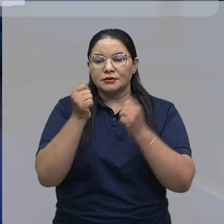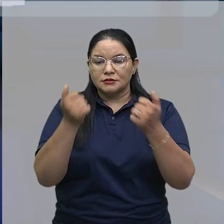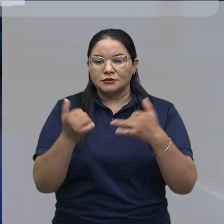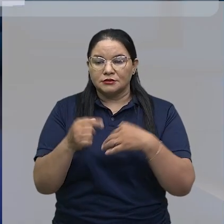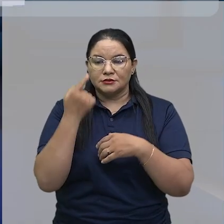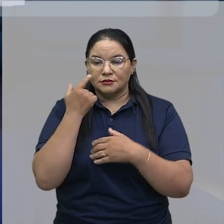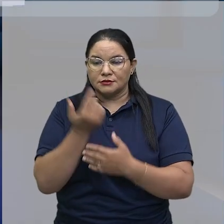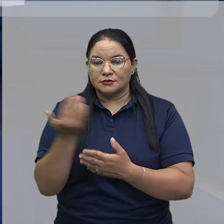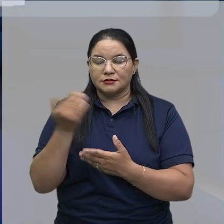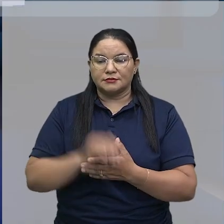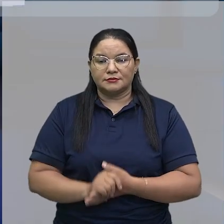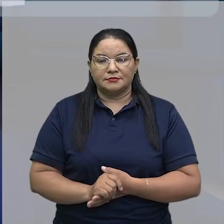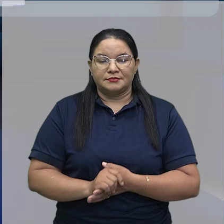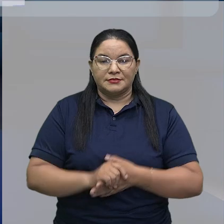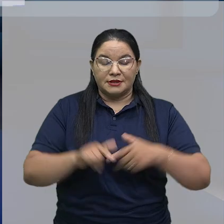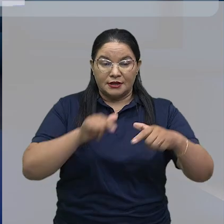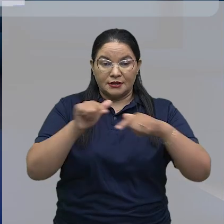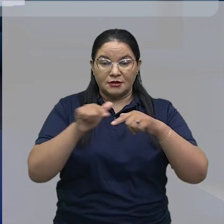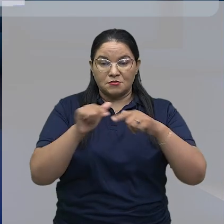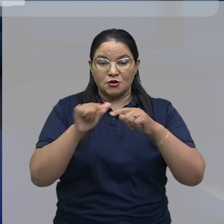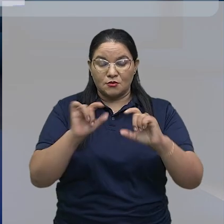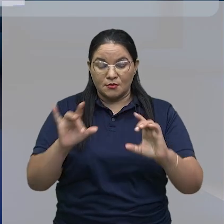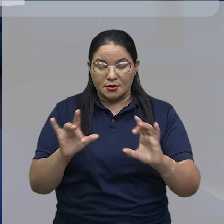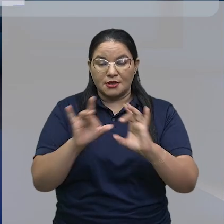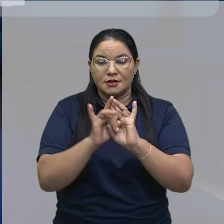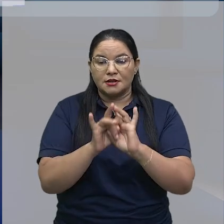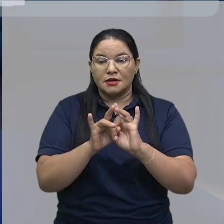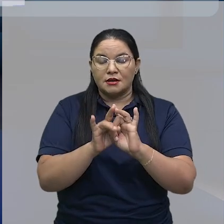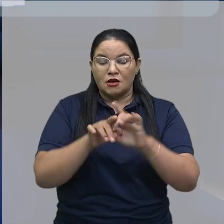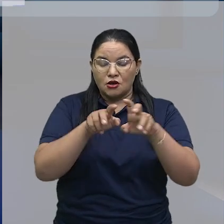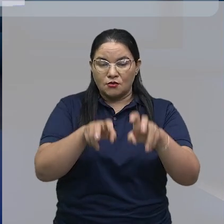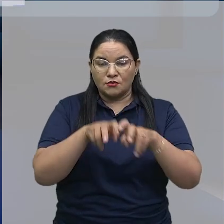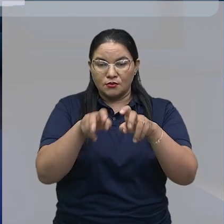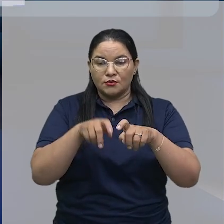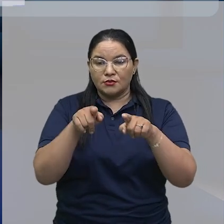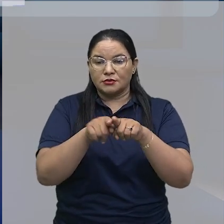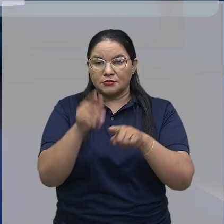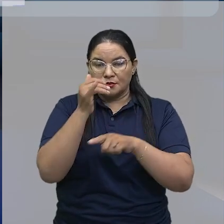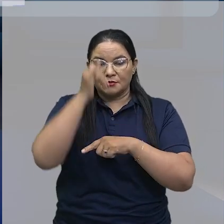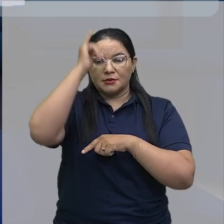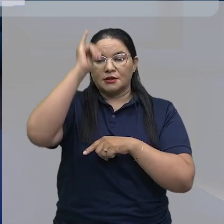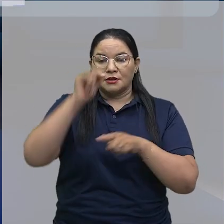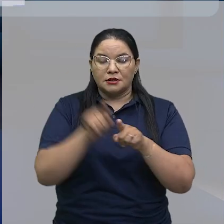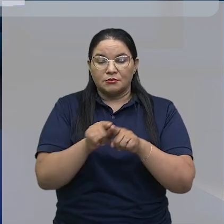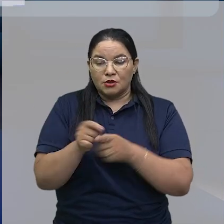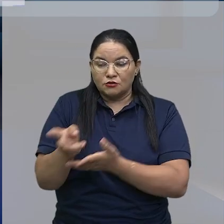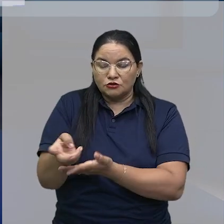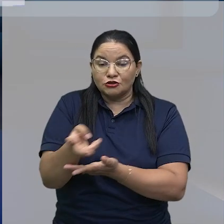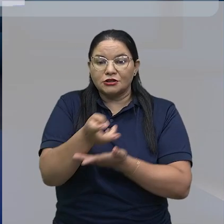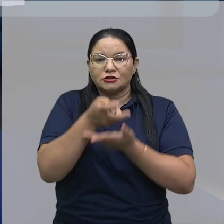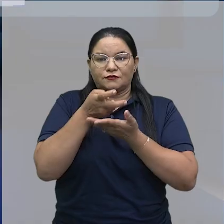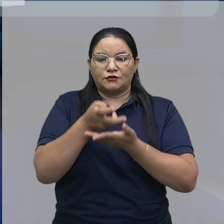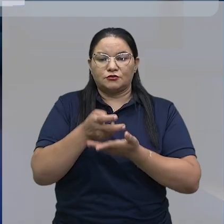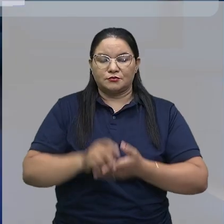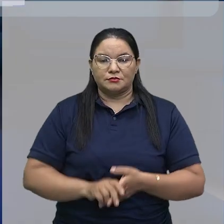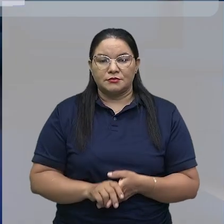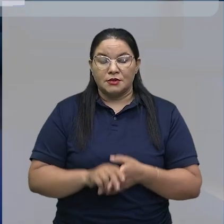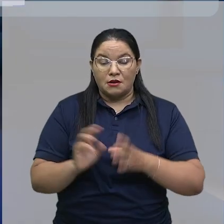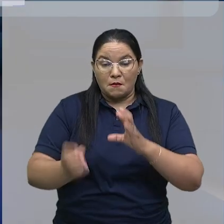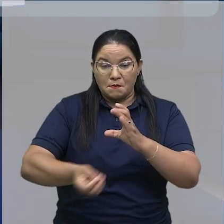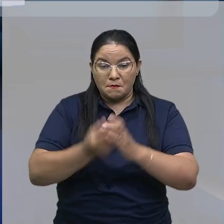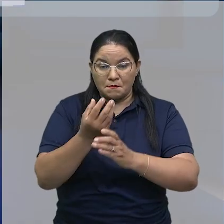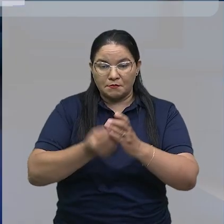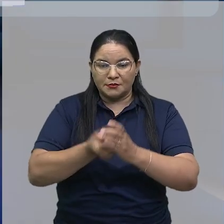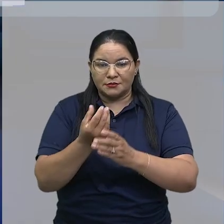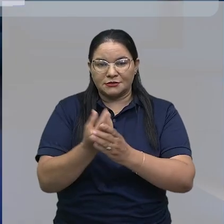ali, como eu já falei para vocês, as atividades ligadas à agricultura, à pecuária e o extrativismo, tá? Ele